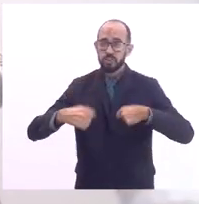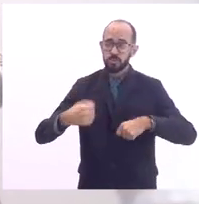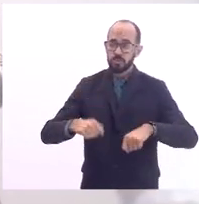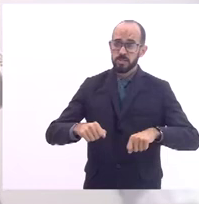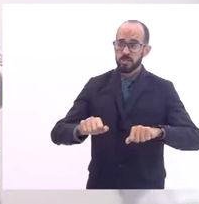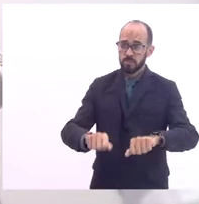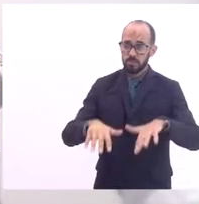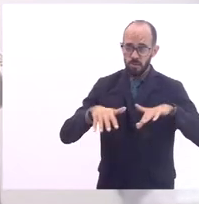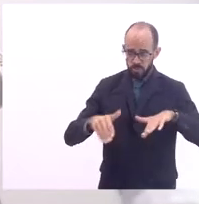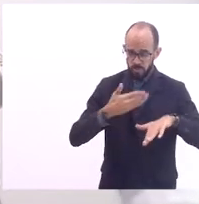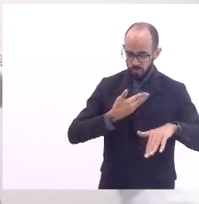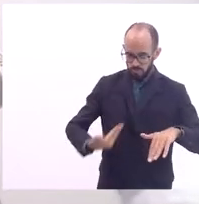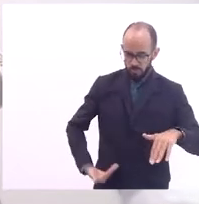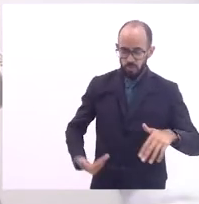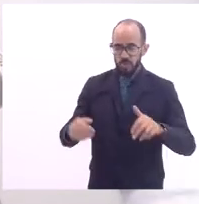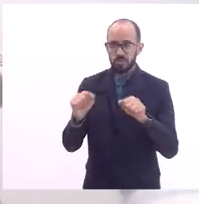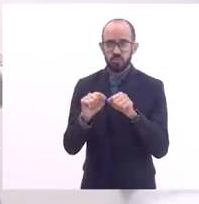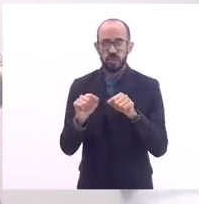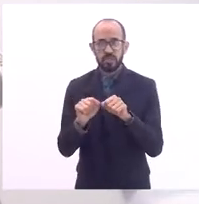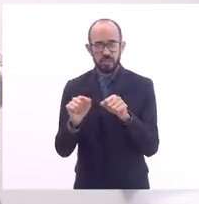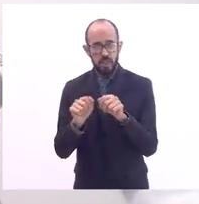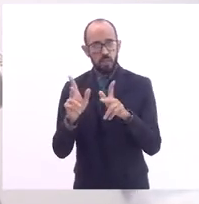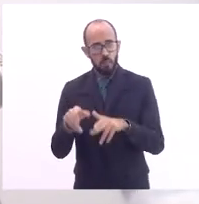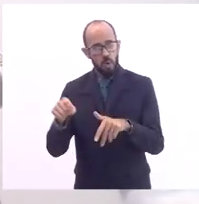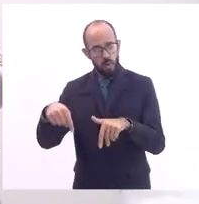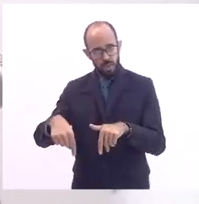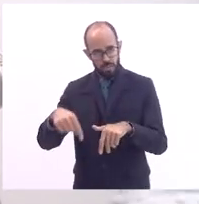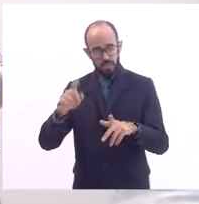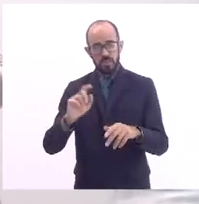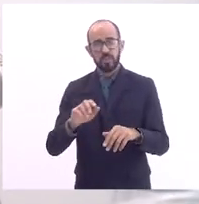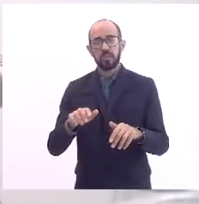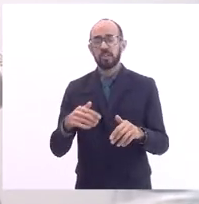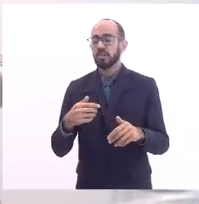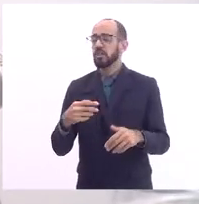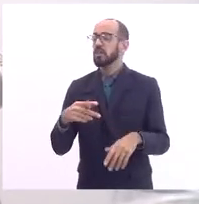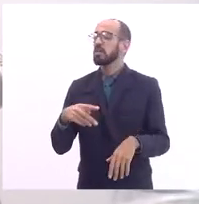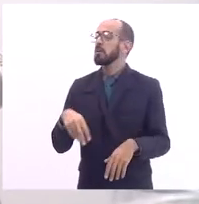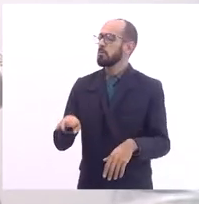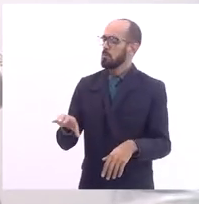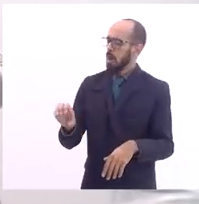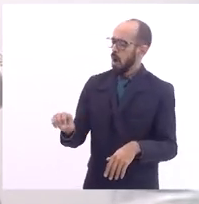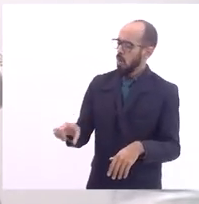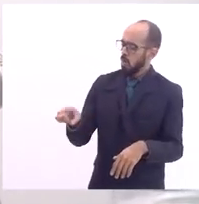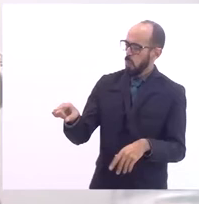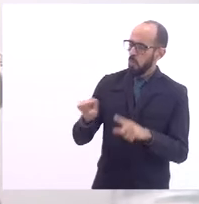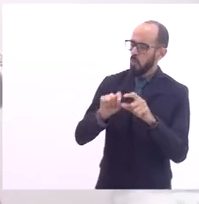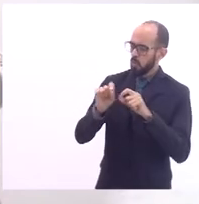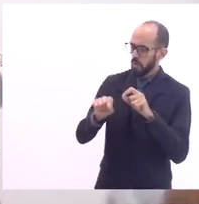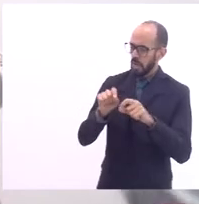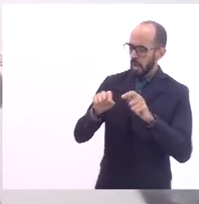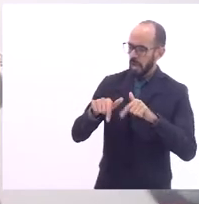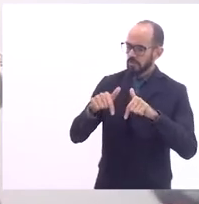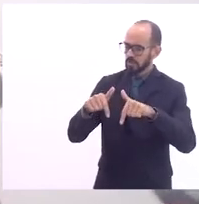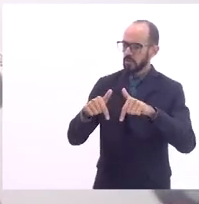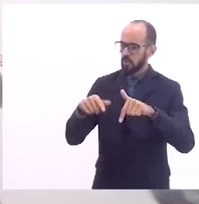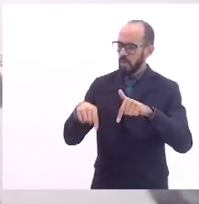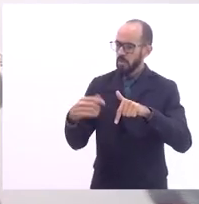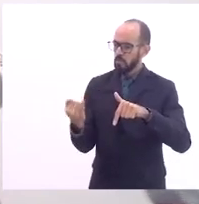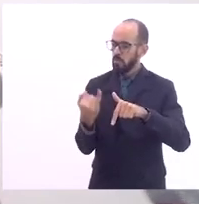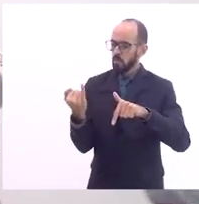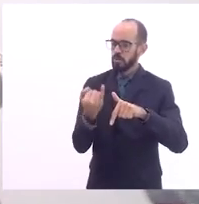audiências públicas como essa. E aí, Paulo, acho que a iniciativa é muito louvável de estar trazendo para